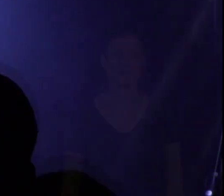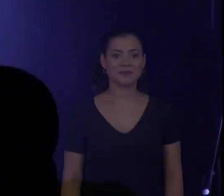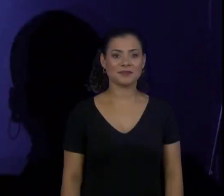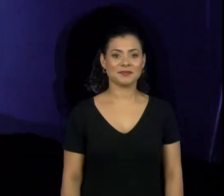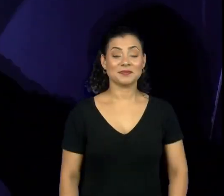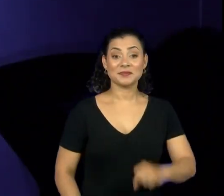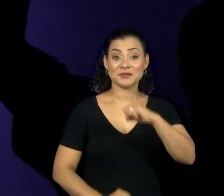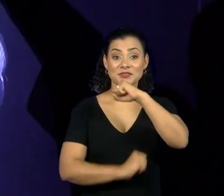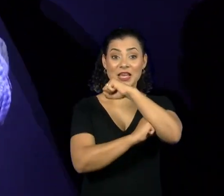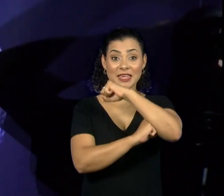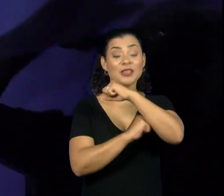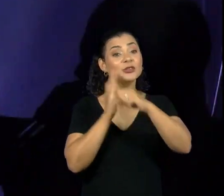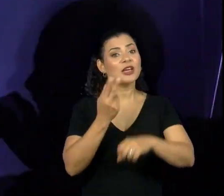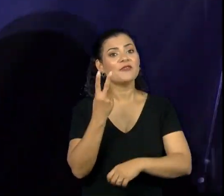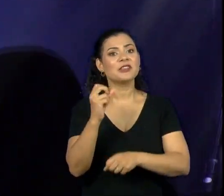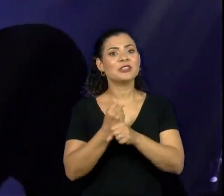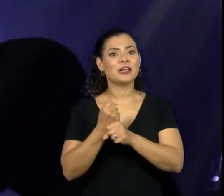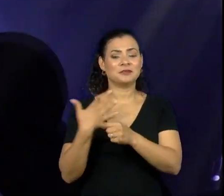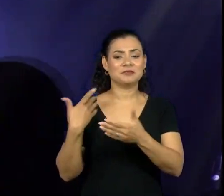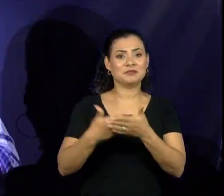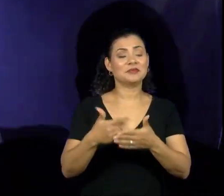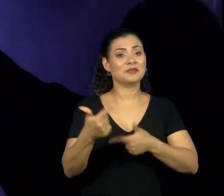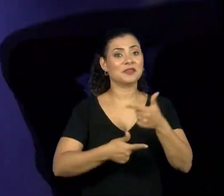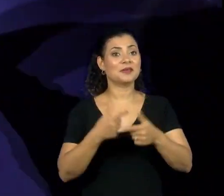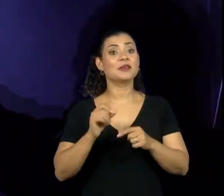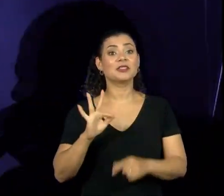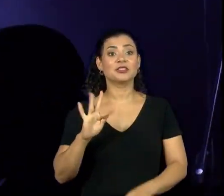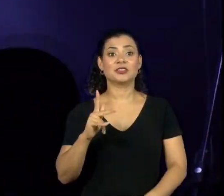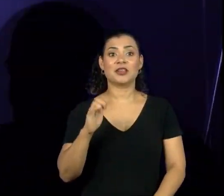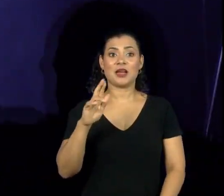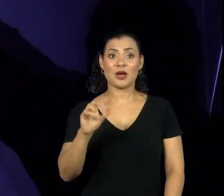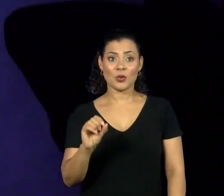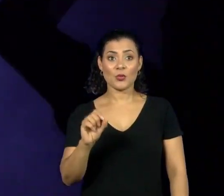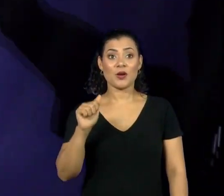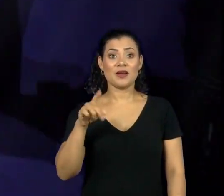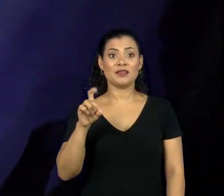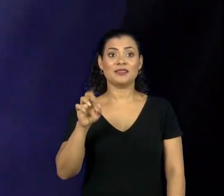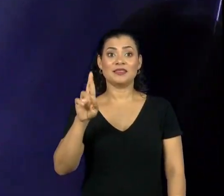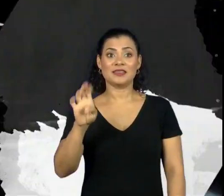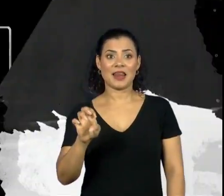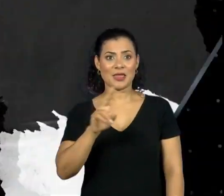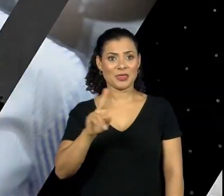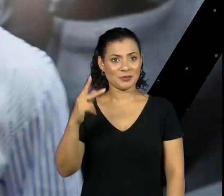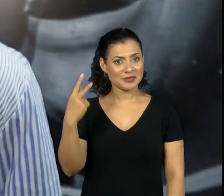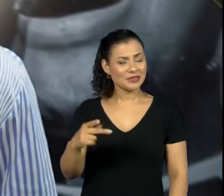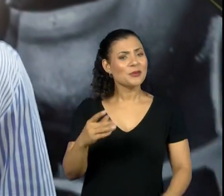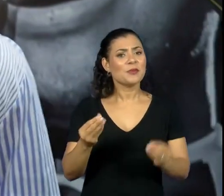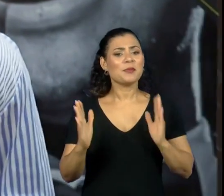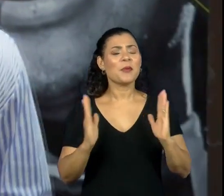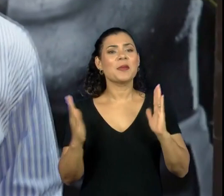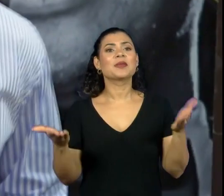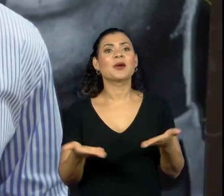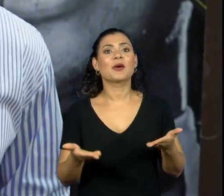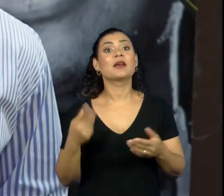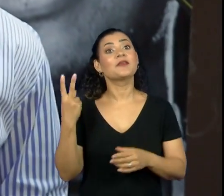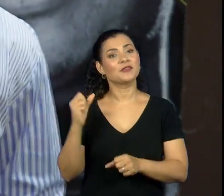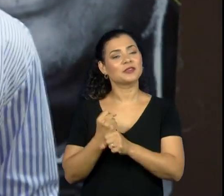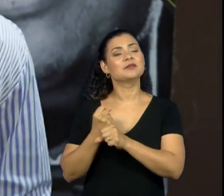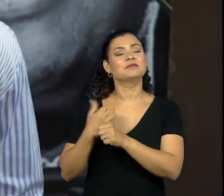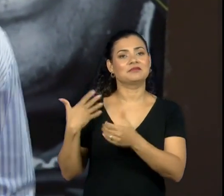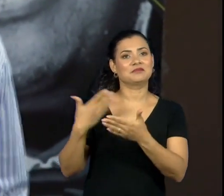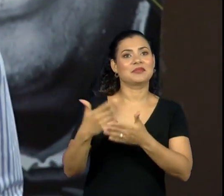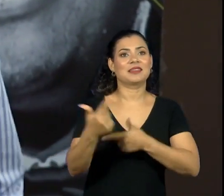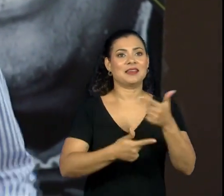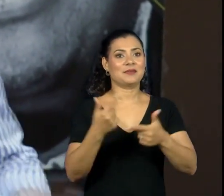Já ganhei 20 anos de carreira, meu nome é Thiago André. O que, que representa esse momento para você? Pois é, 20 anos de carreira,